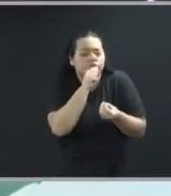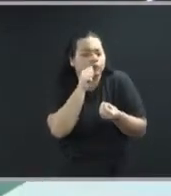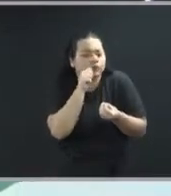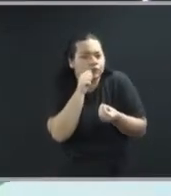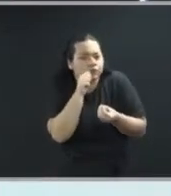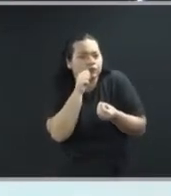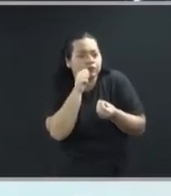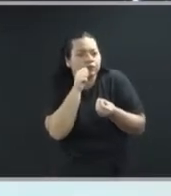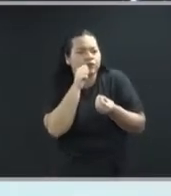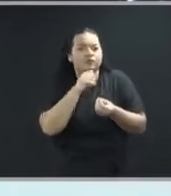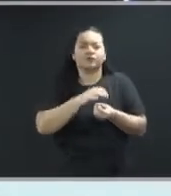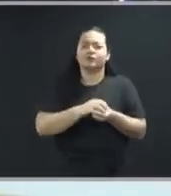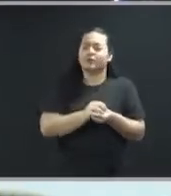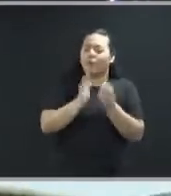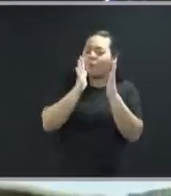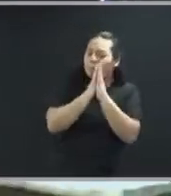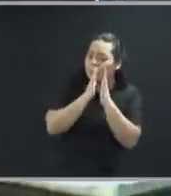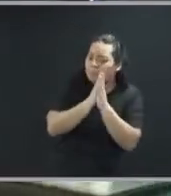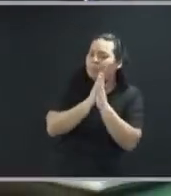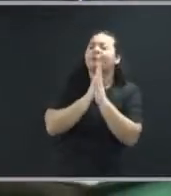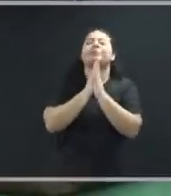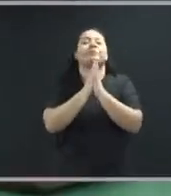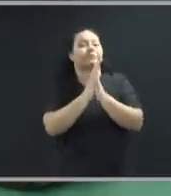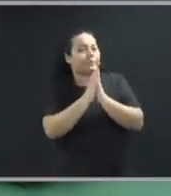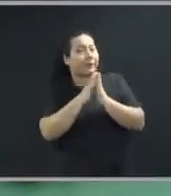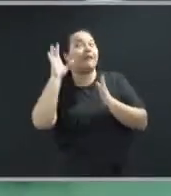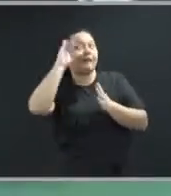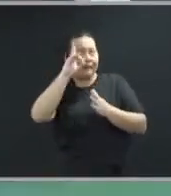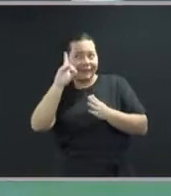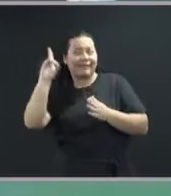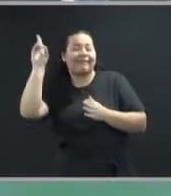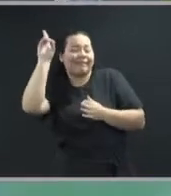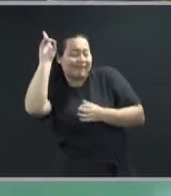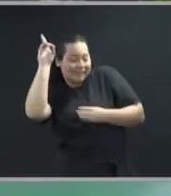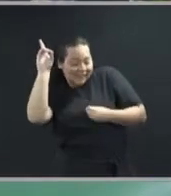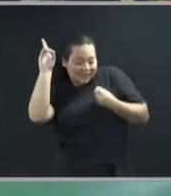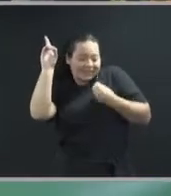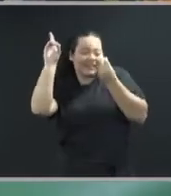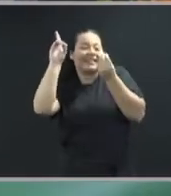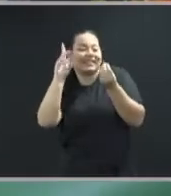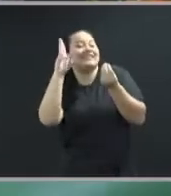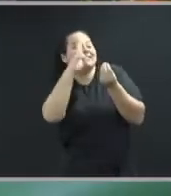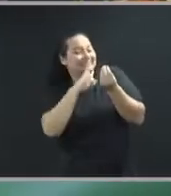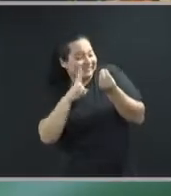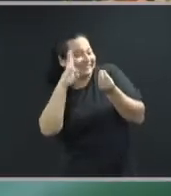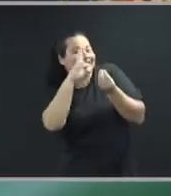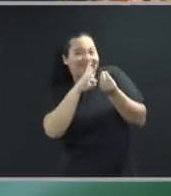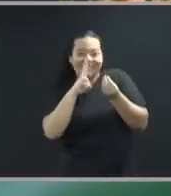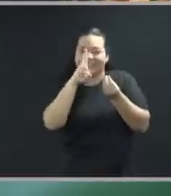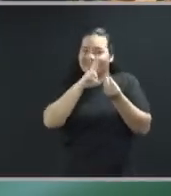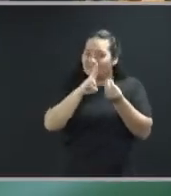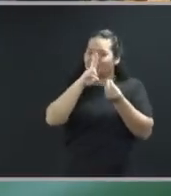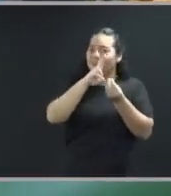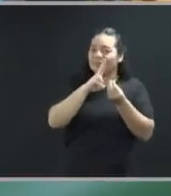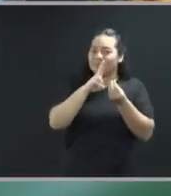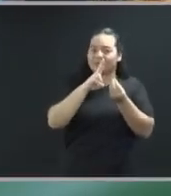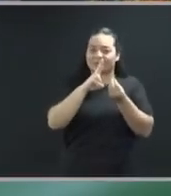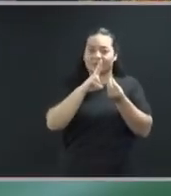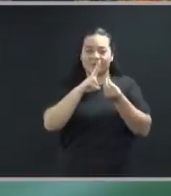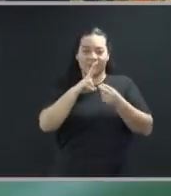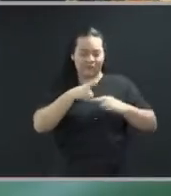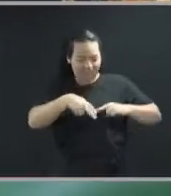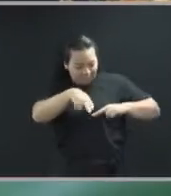Pá, pá, pá. Mas não é não, irmão. É porque o Espírito de Deus está achando lugar. Você está sentado, irmão. O irmão